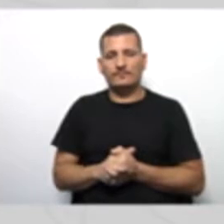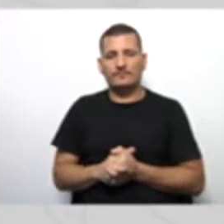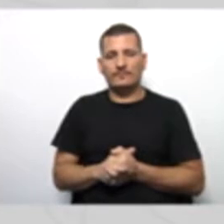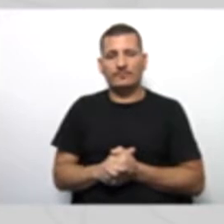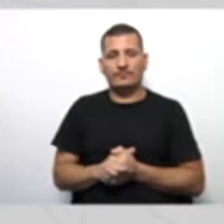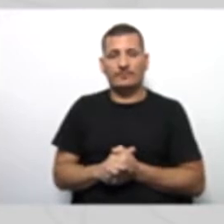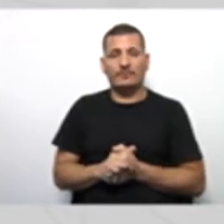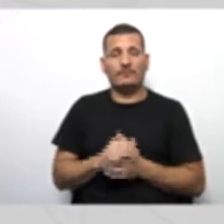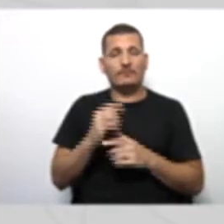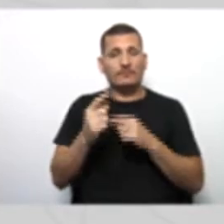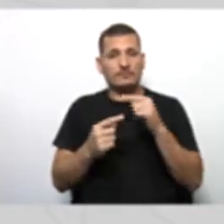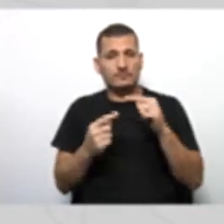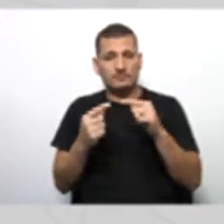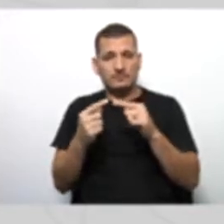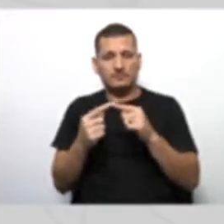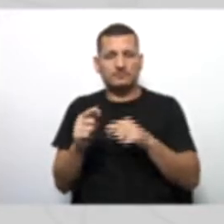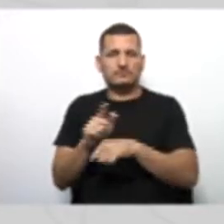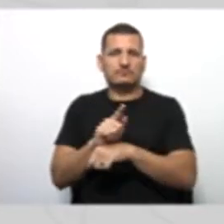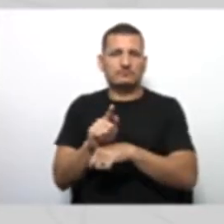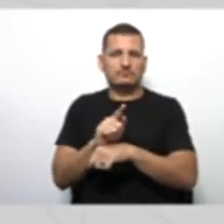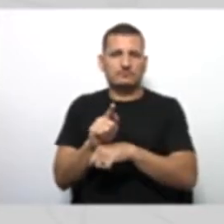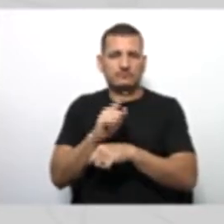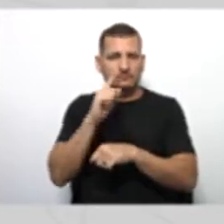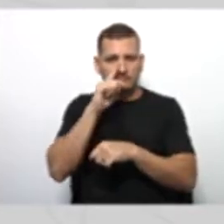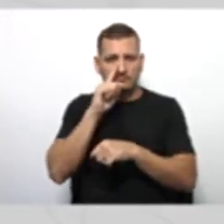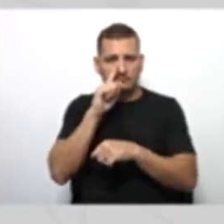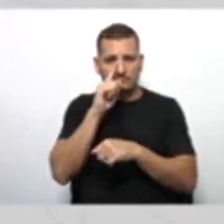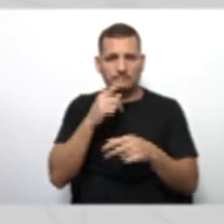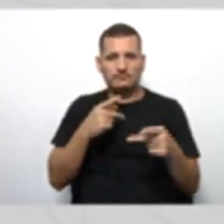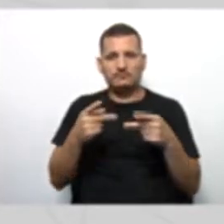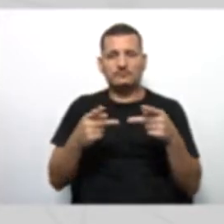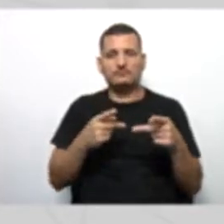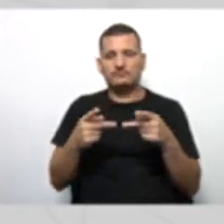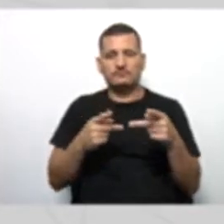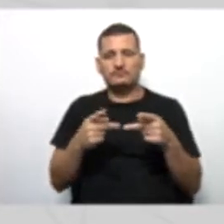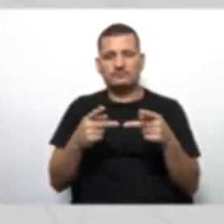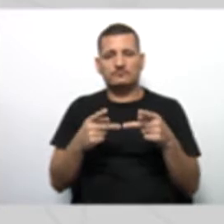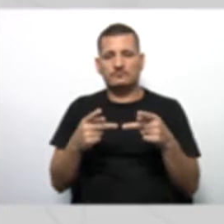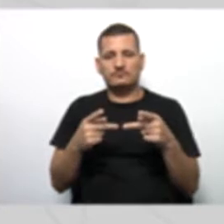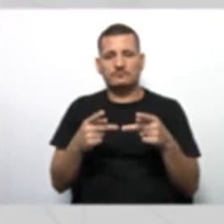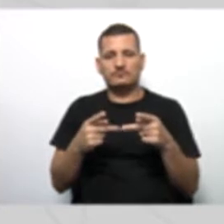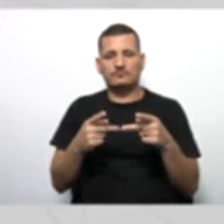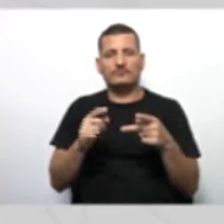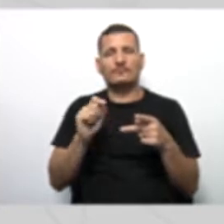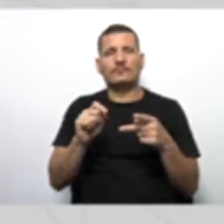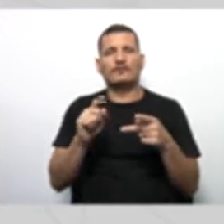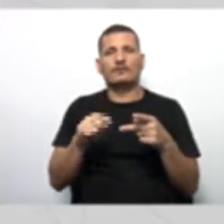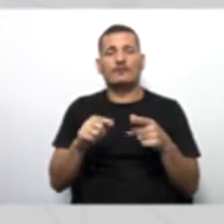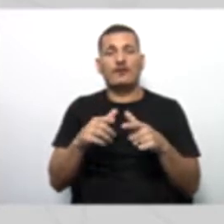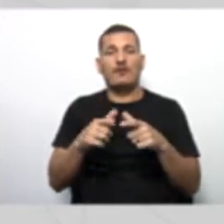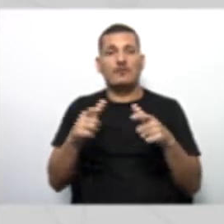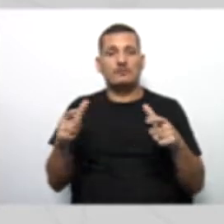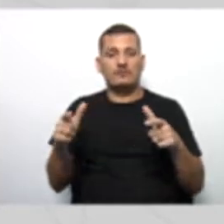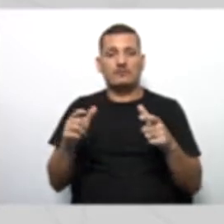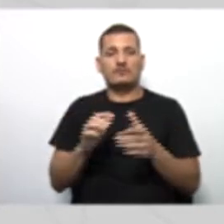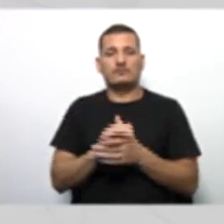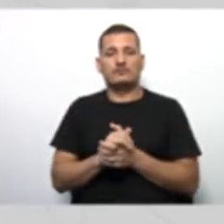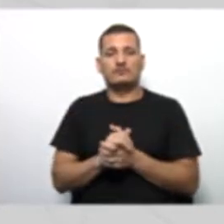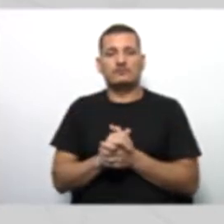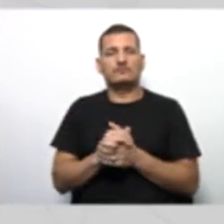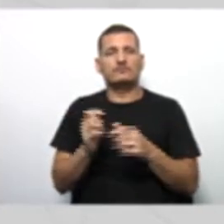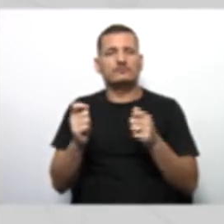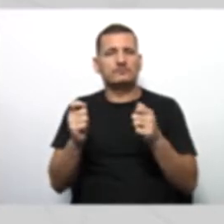os objetivos do gerenciamento de riscos do projeto são aumentar a probabilidade e o impacto dos